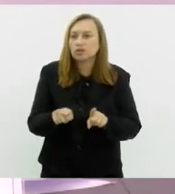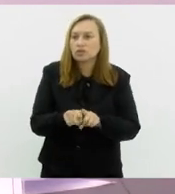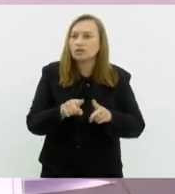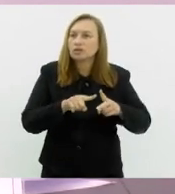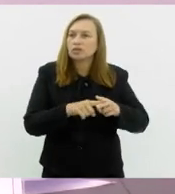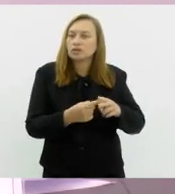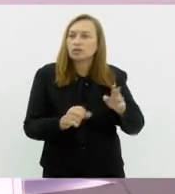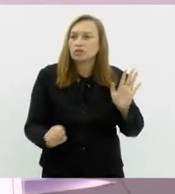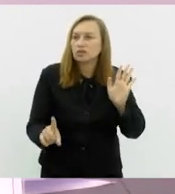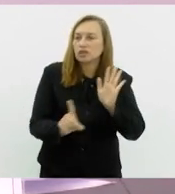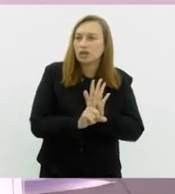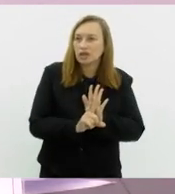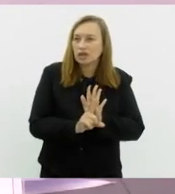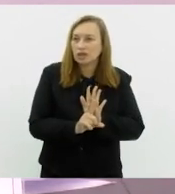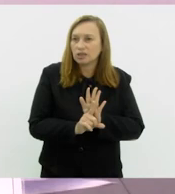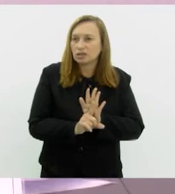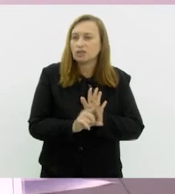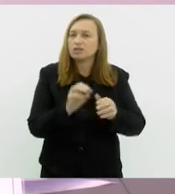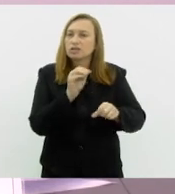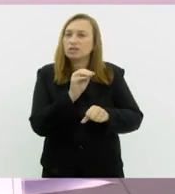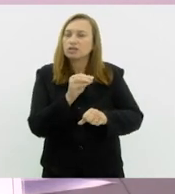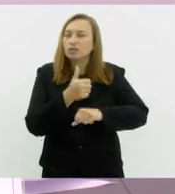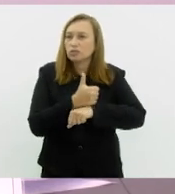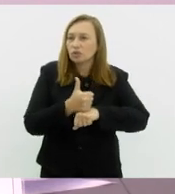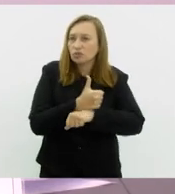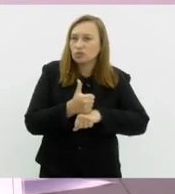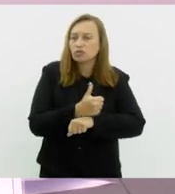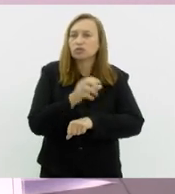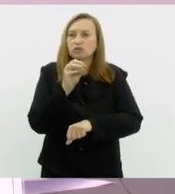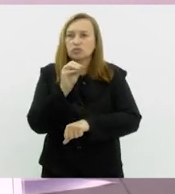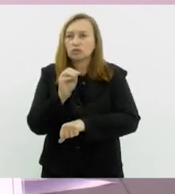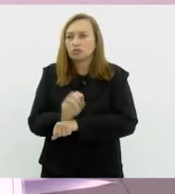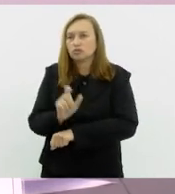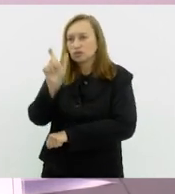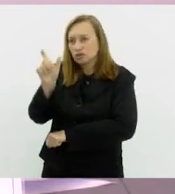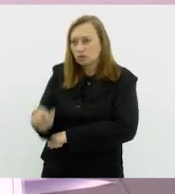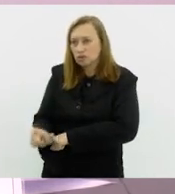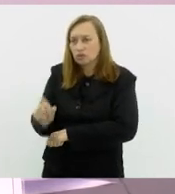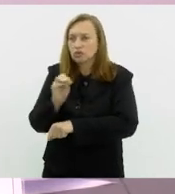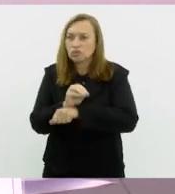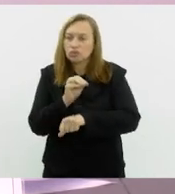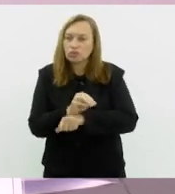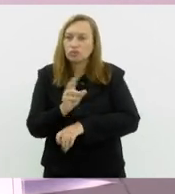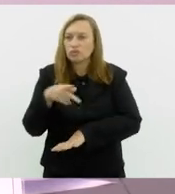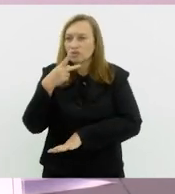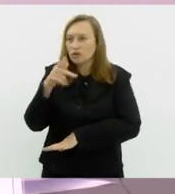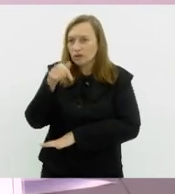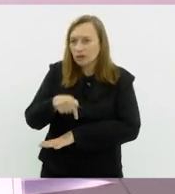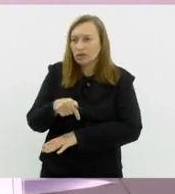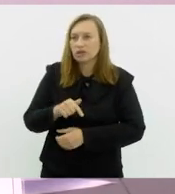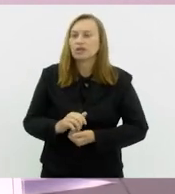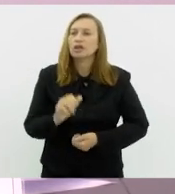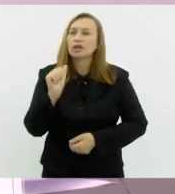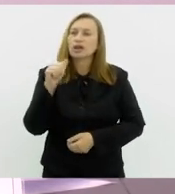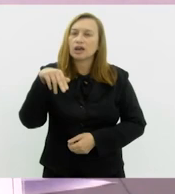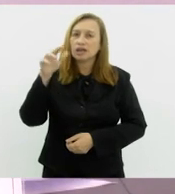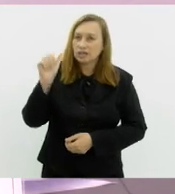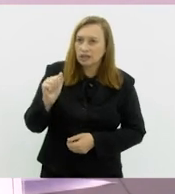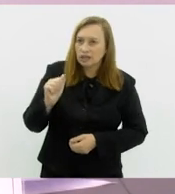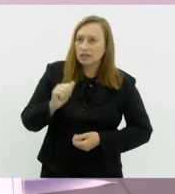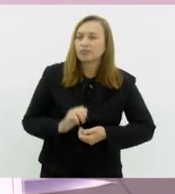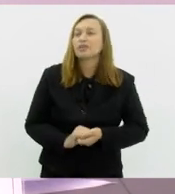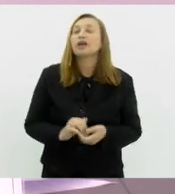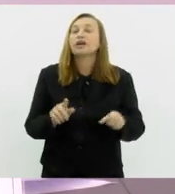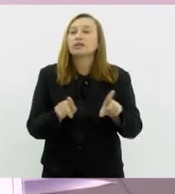da profissão dos cuidadores, como bem colocou aqui de maneira concreta a Ana Gilda.